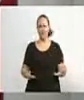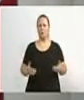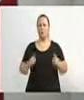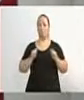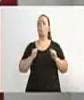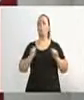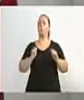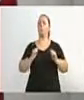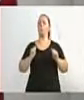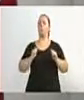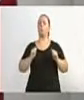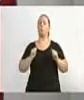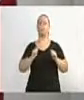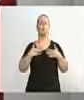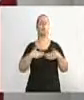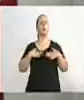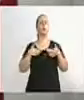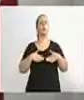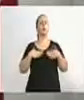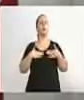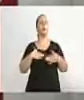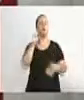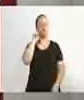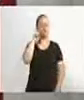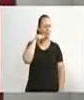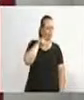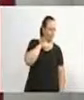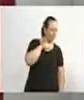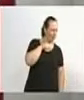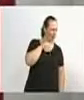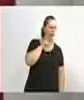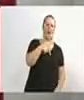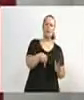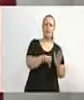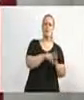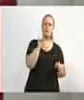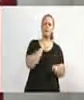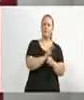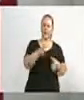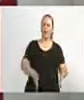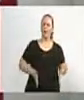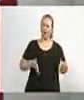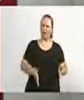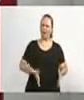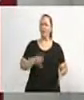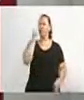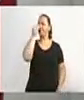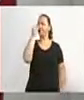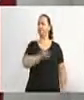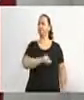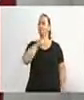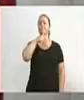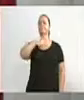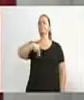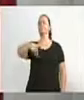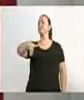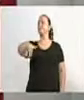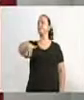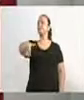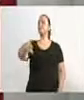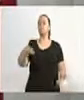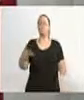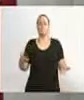tranquilo, né, como se não tivesse no lugar de deficiente físico, sai belo e formoso,